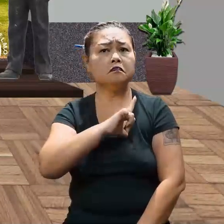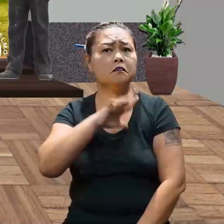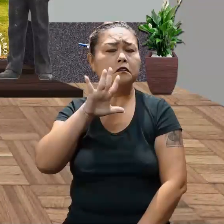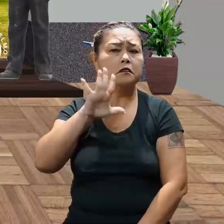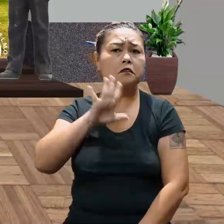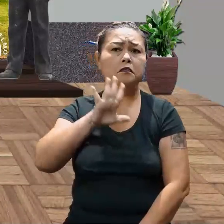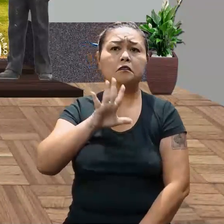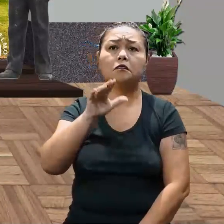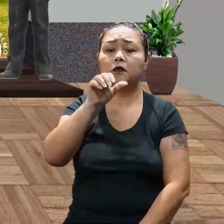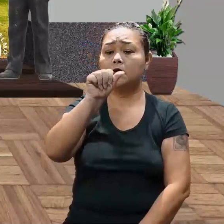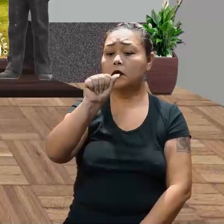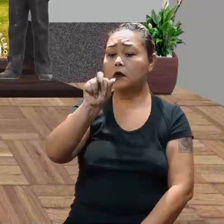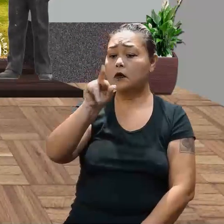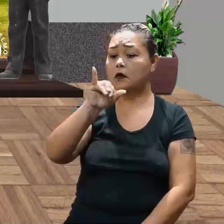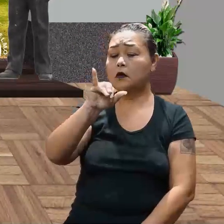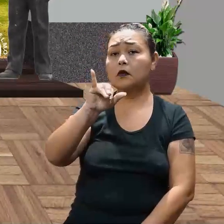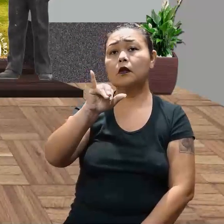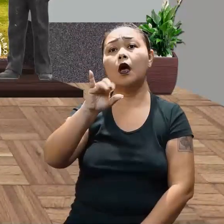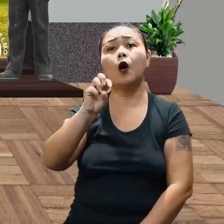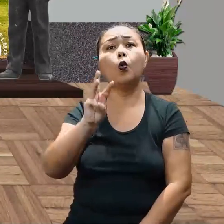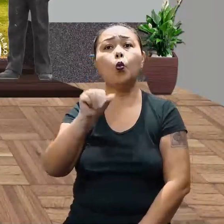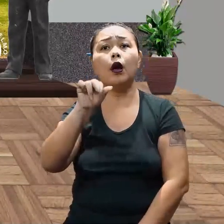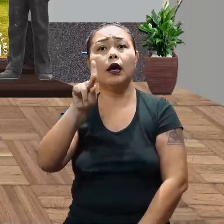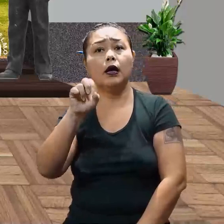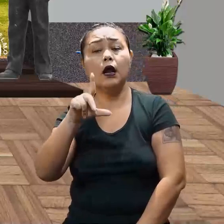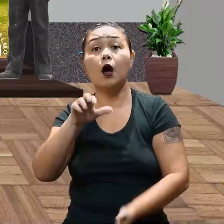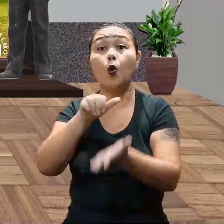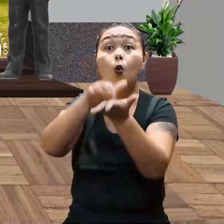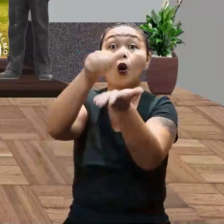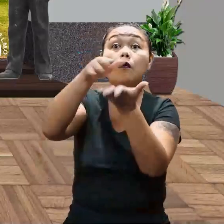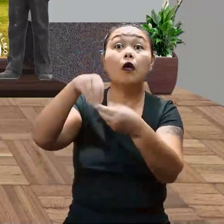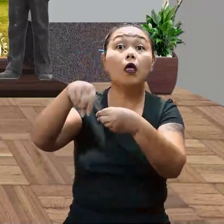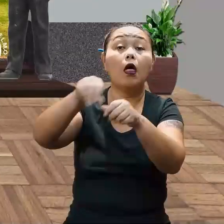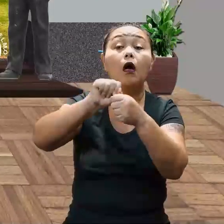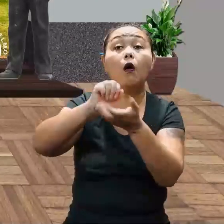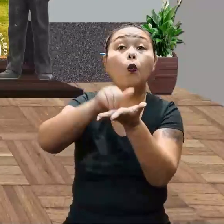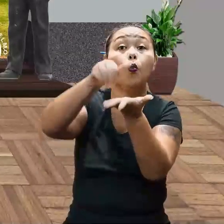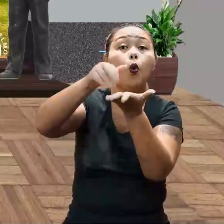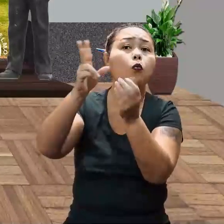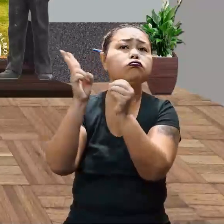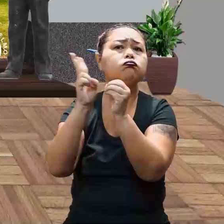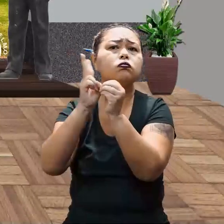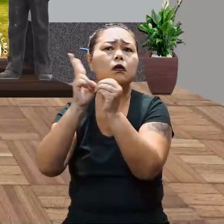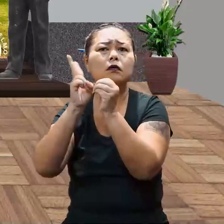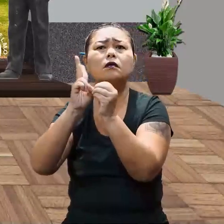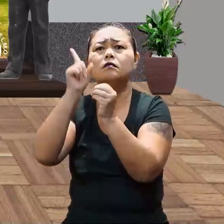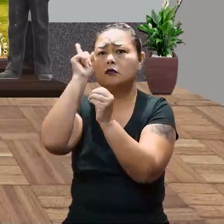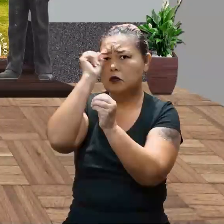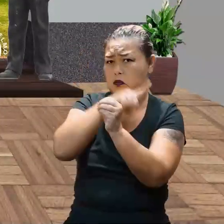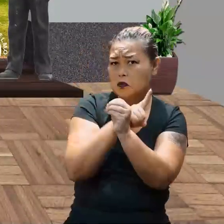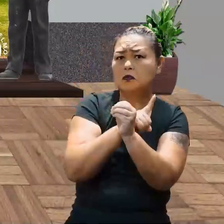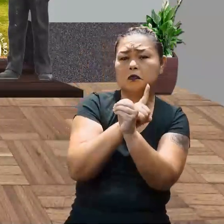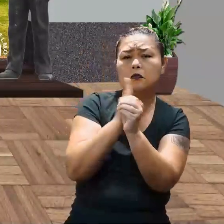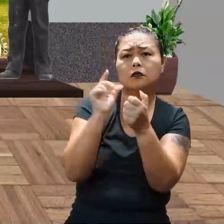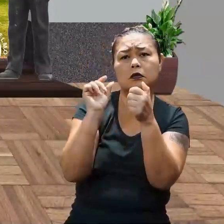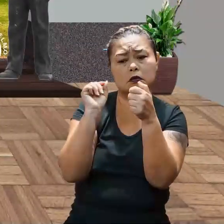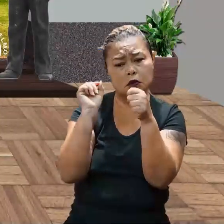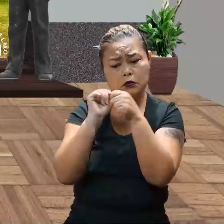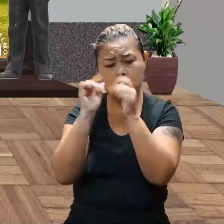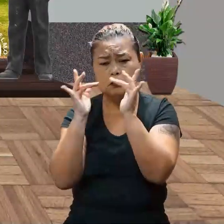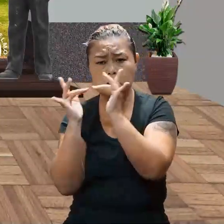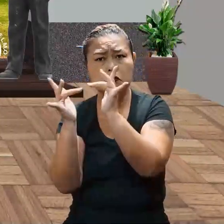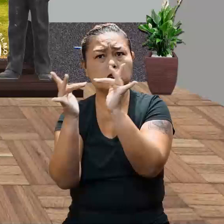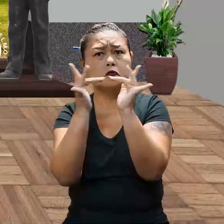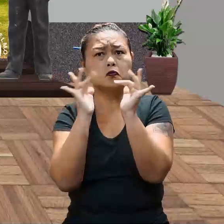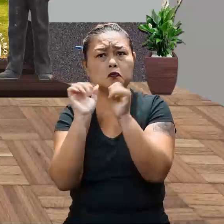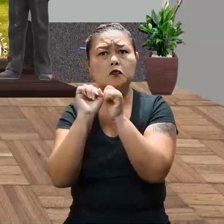os uaris. Os uaris eles vão ser expulsos de sua terra, vão ser colocados. Vai ser uma dificuldade para fazer contato